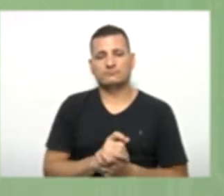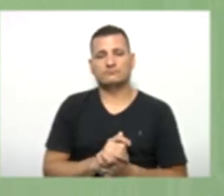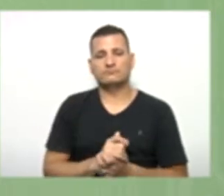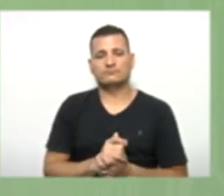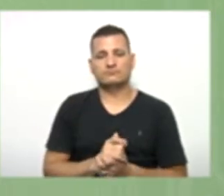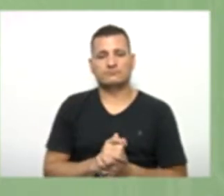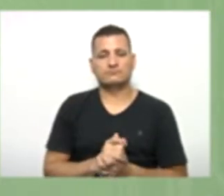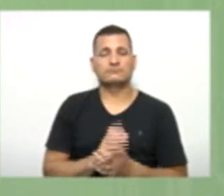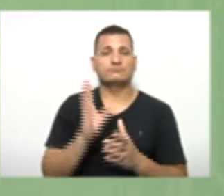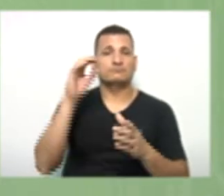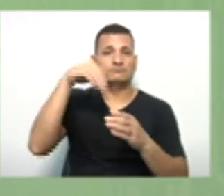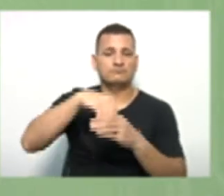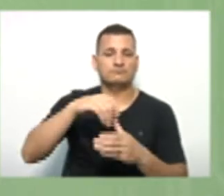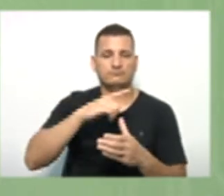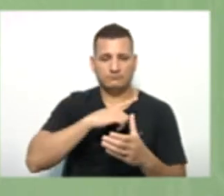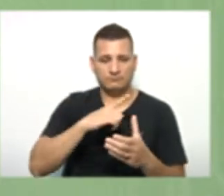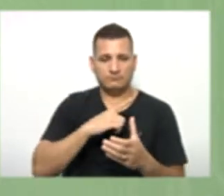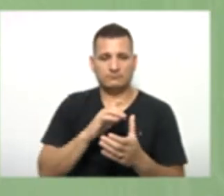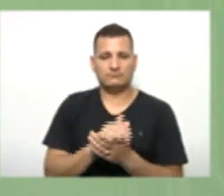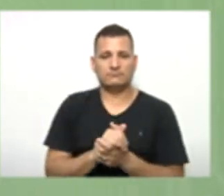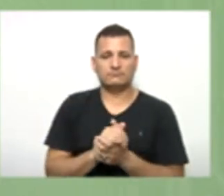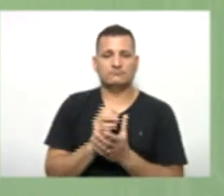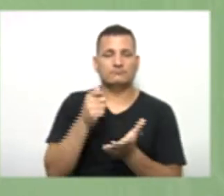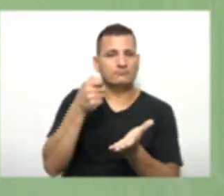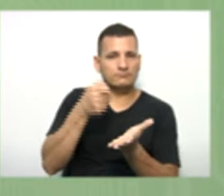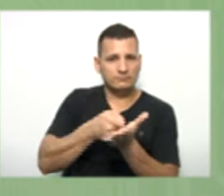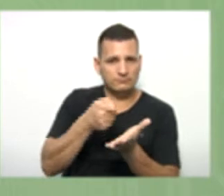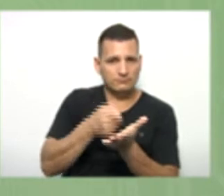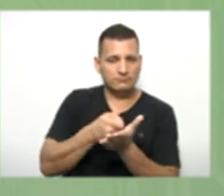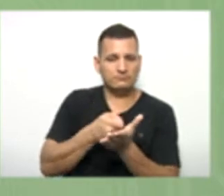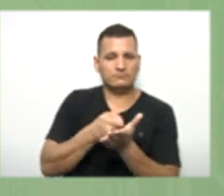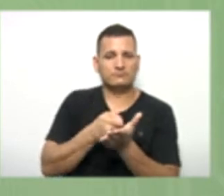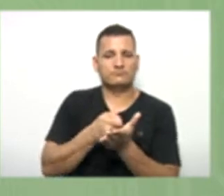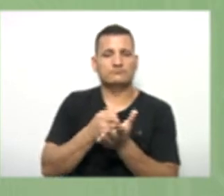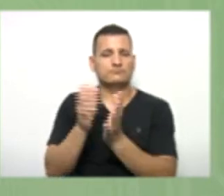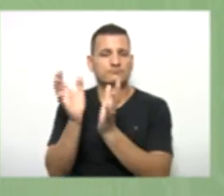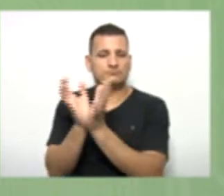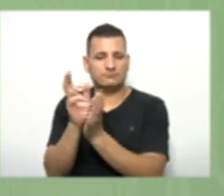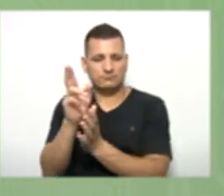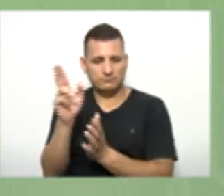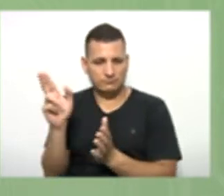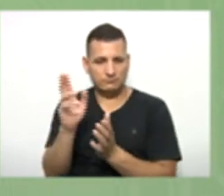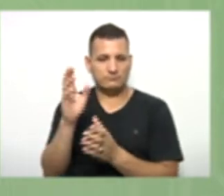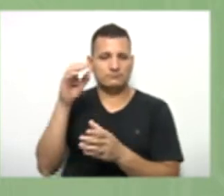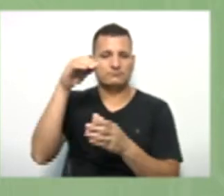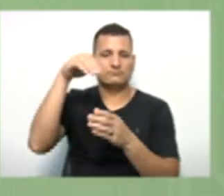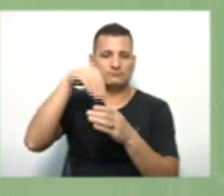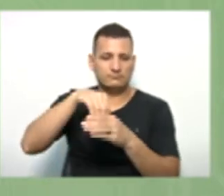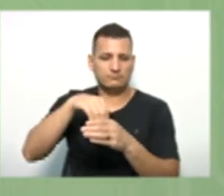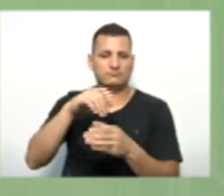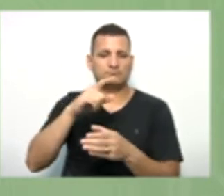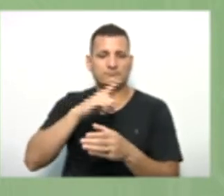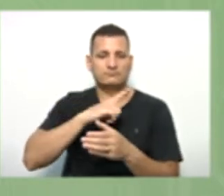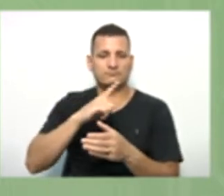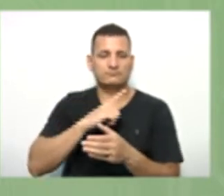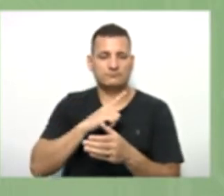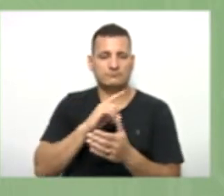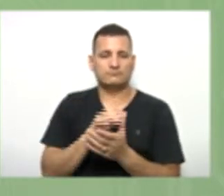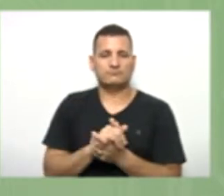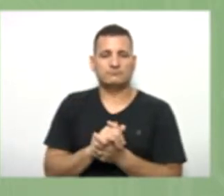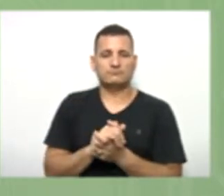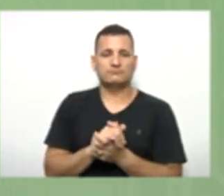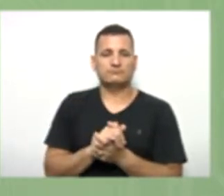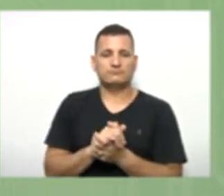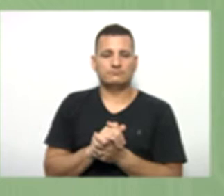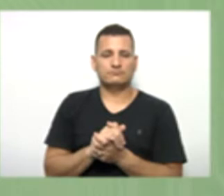pelas obrigações, que é chamado de grupo. Dentro do passivo, eu tenho o quê? O